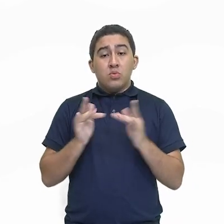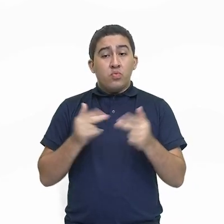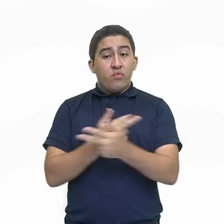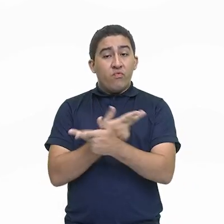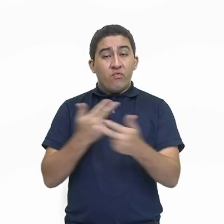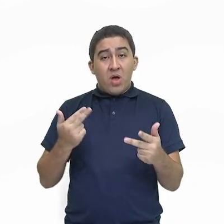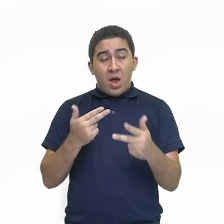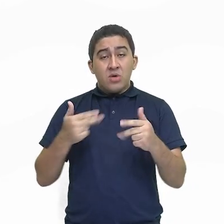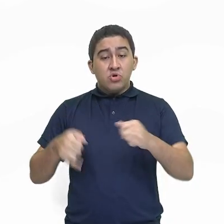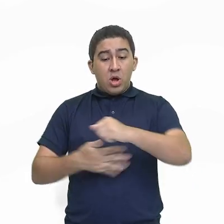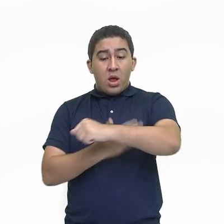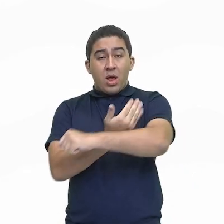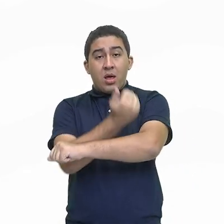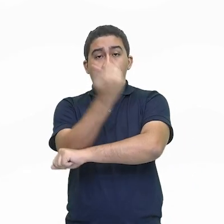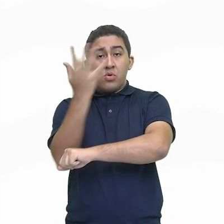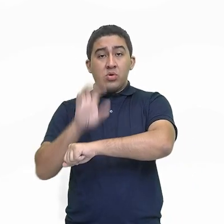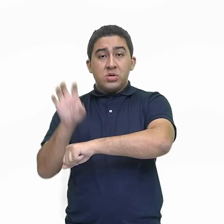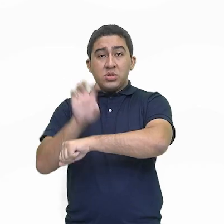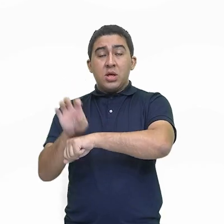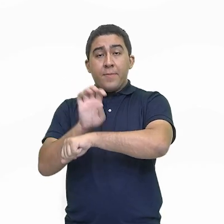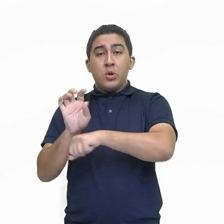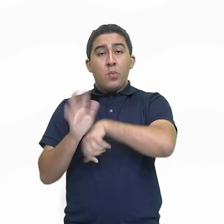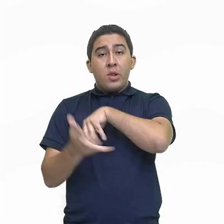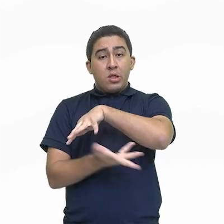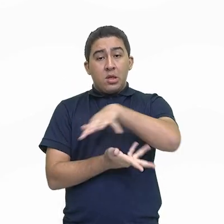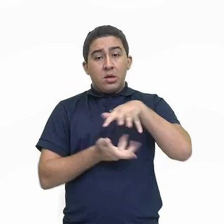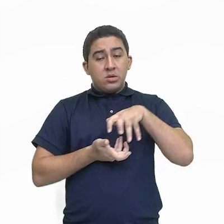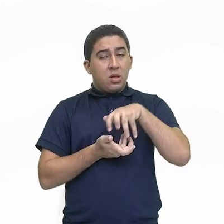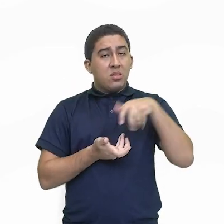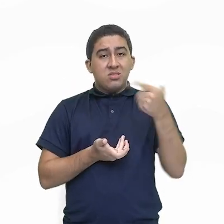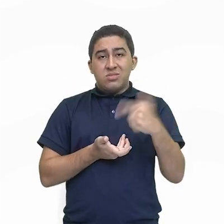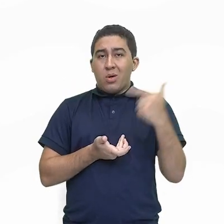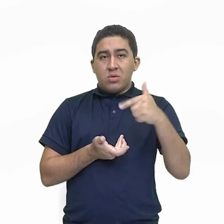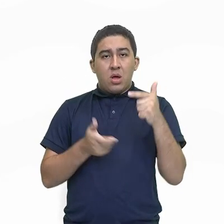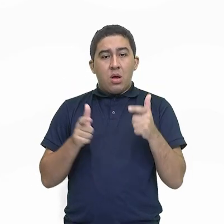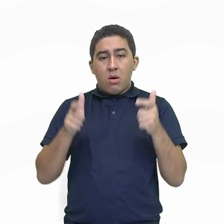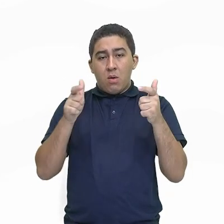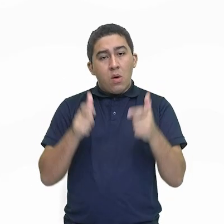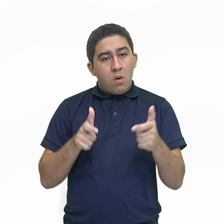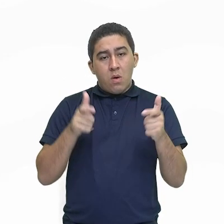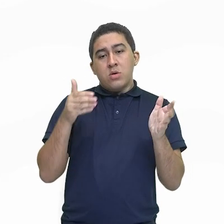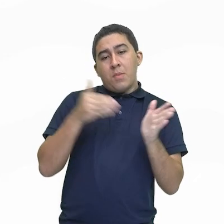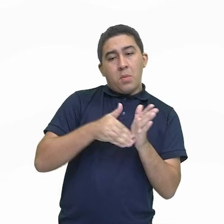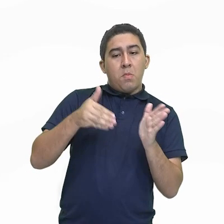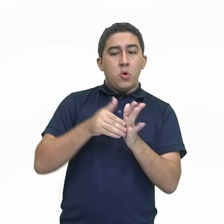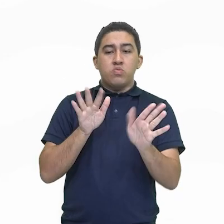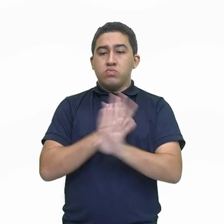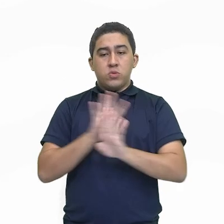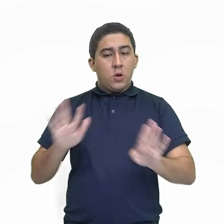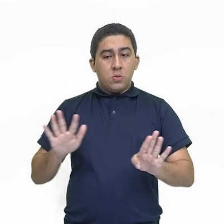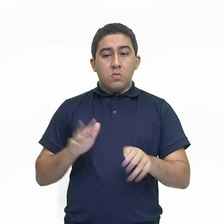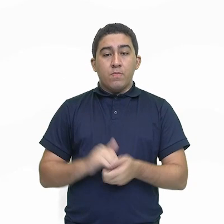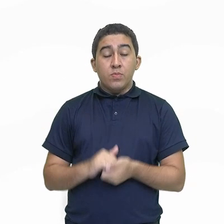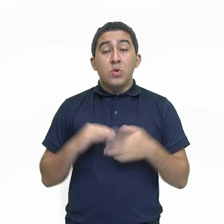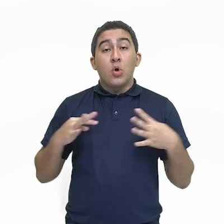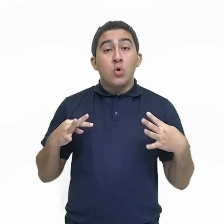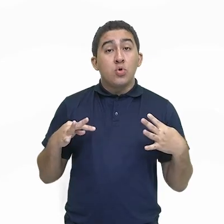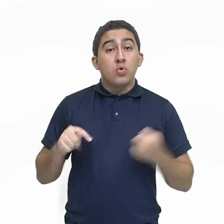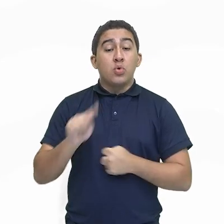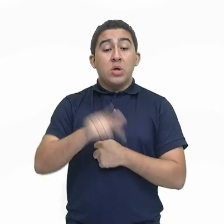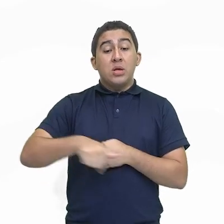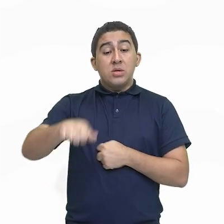vários ecossistemas. E vejo aí que não há limites no planeta Terra. Todos esses biomas, eles